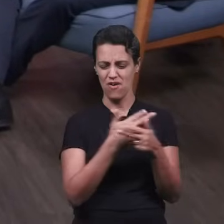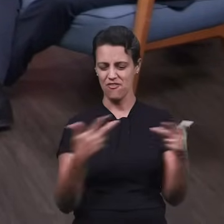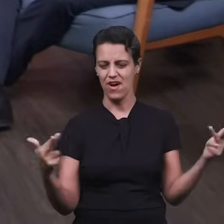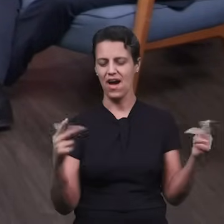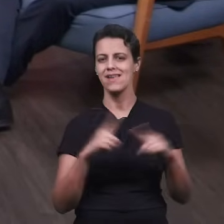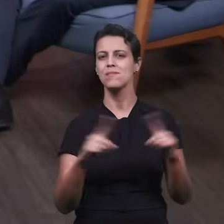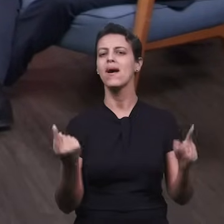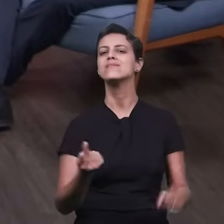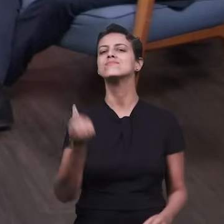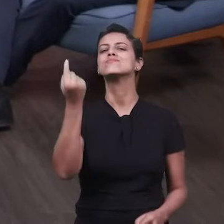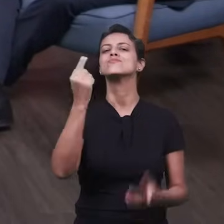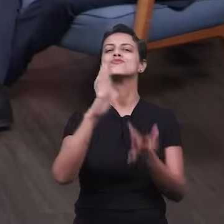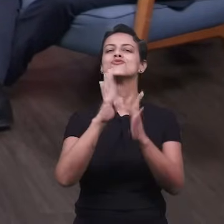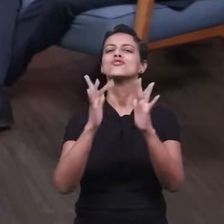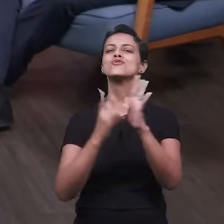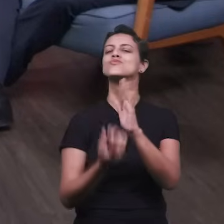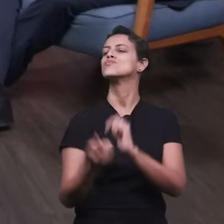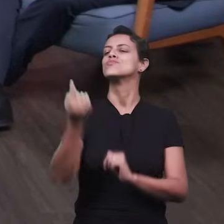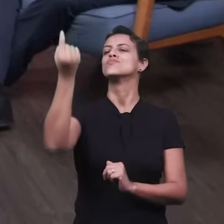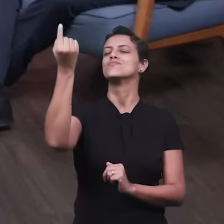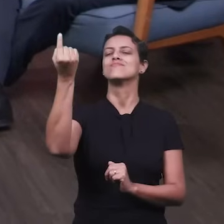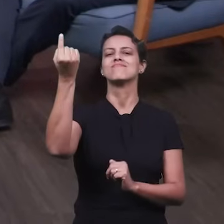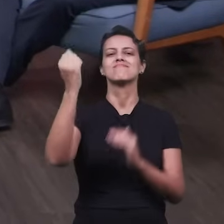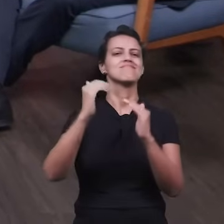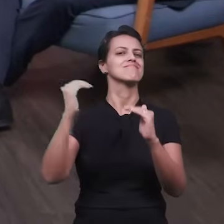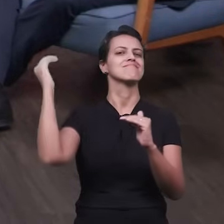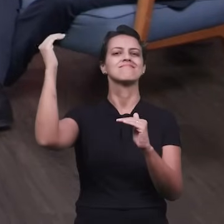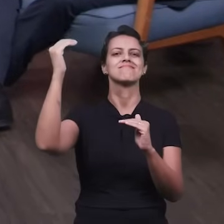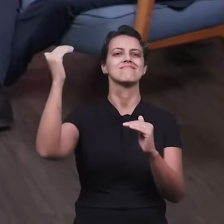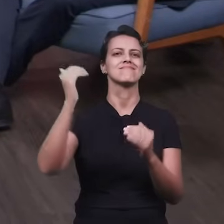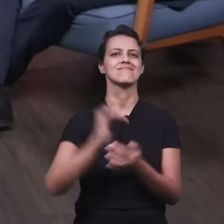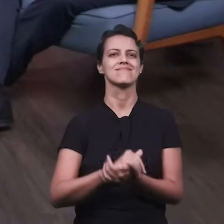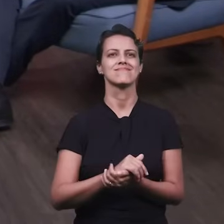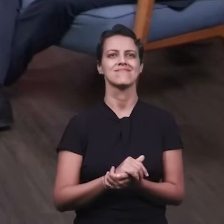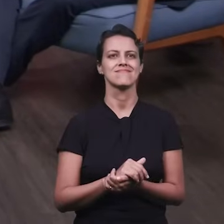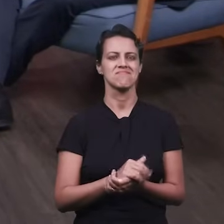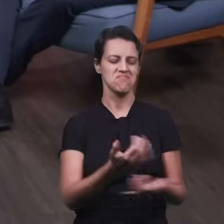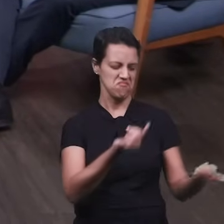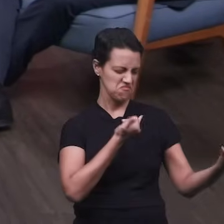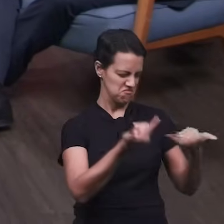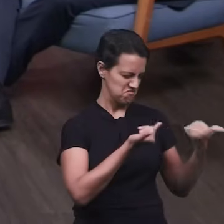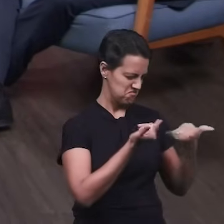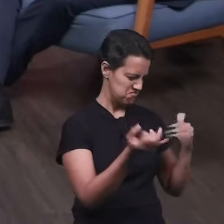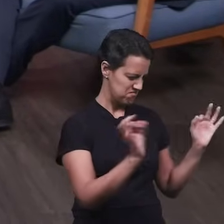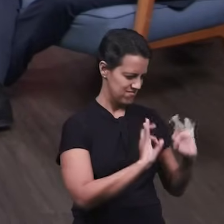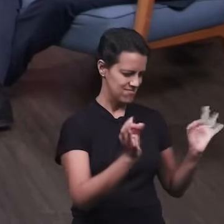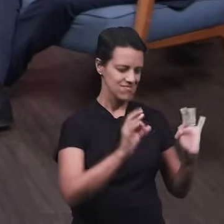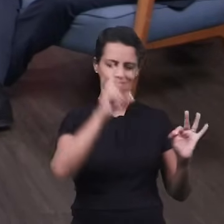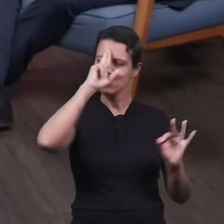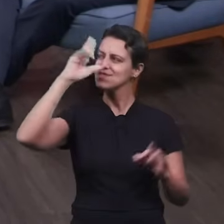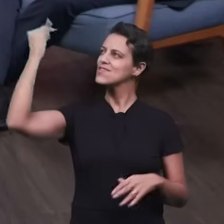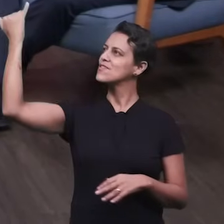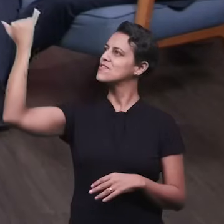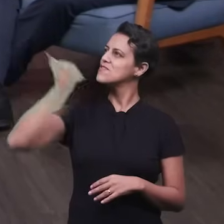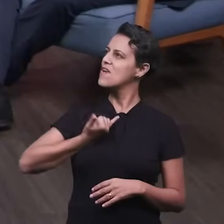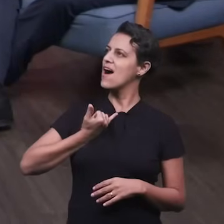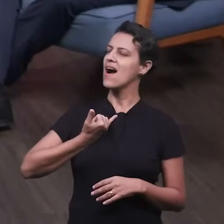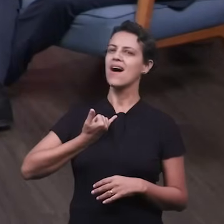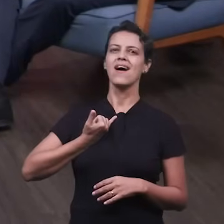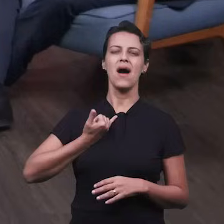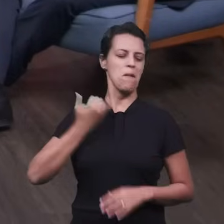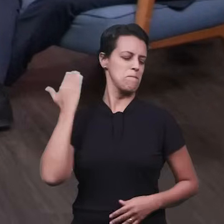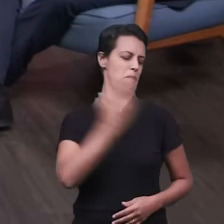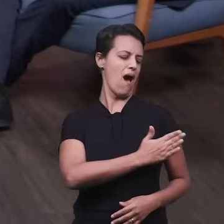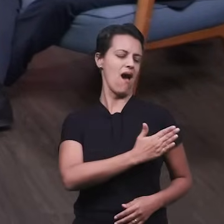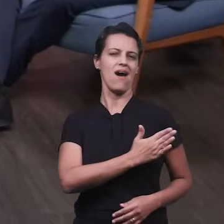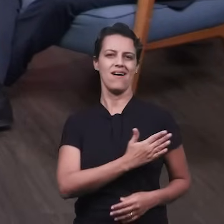pastor é inconfundível, né, Luiz? Não tem jeito. Mas a inteligência artificial. A voz do Senhor, quando fala com o homem, não adianta a voz, ninguém tentar imitar, que nada imita